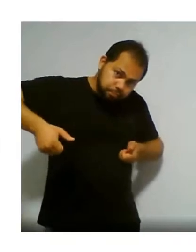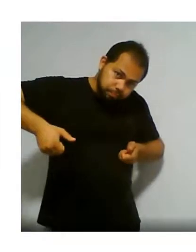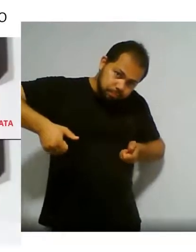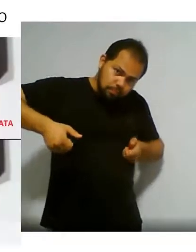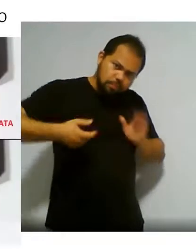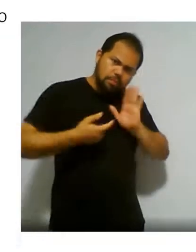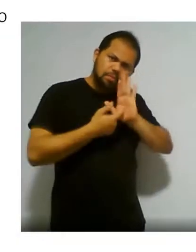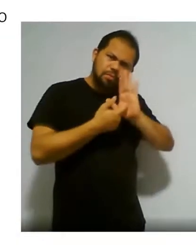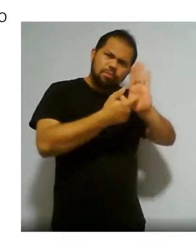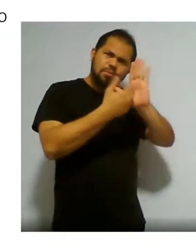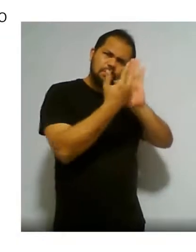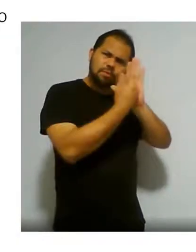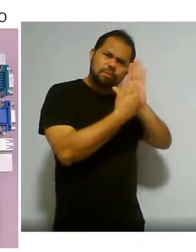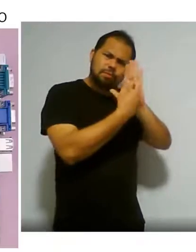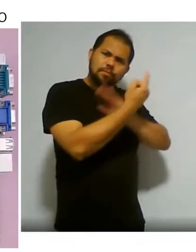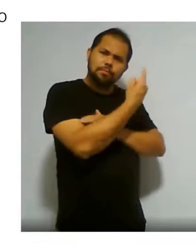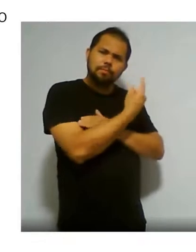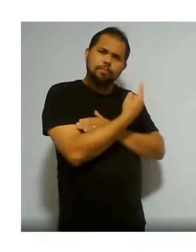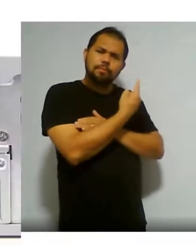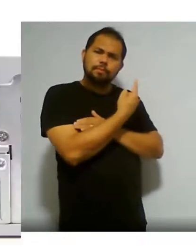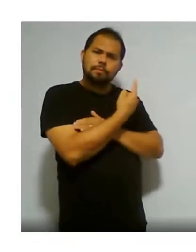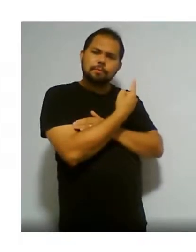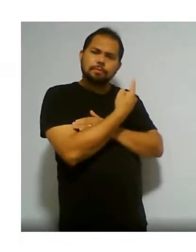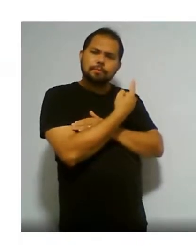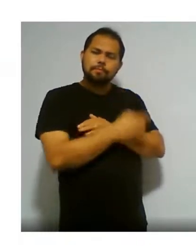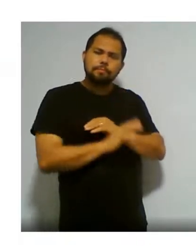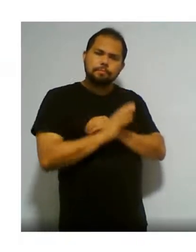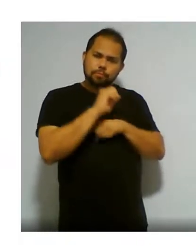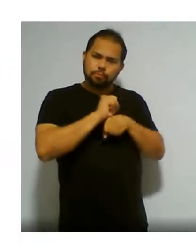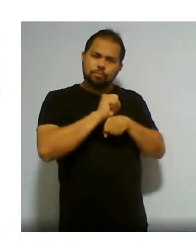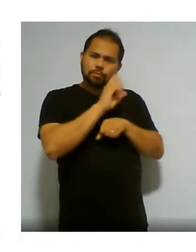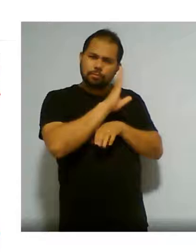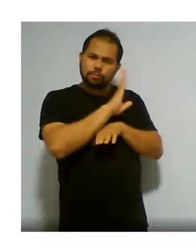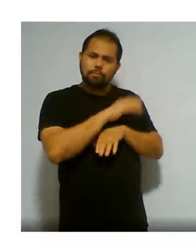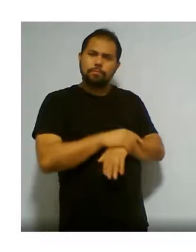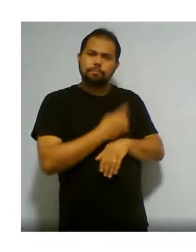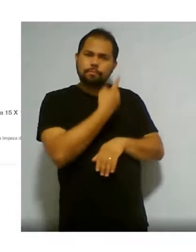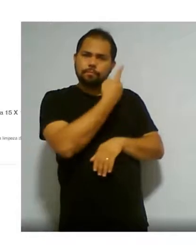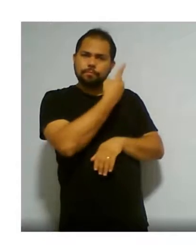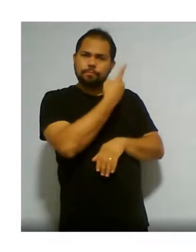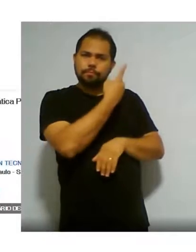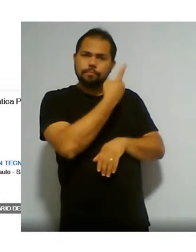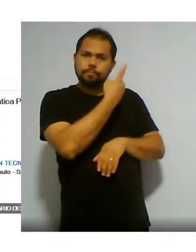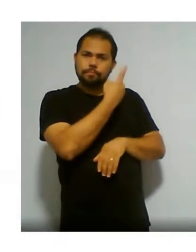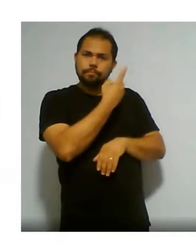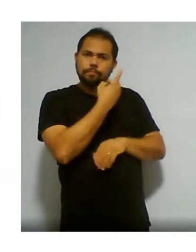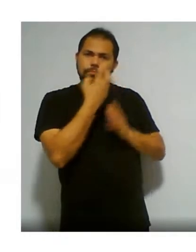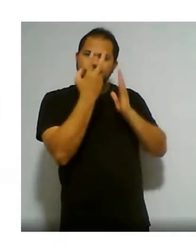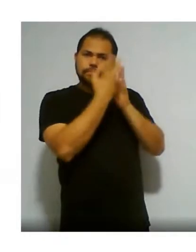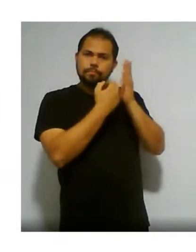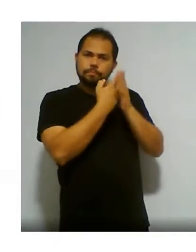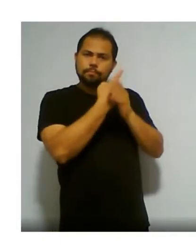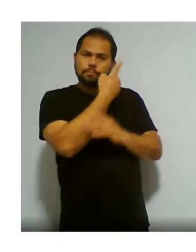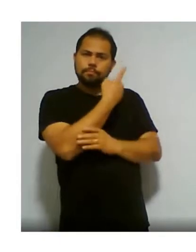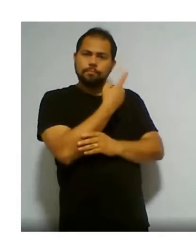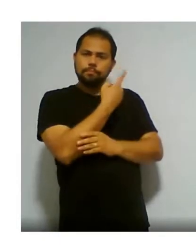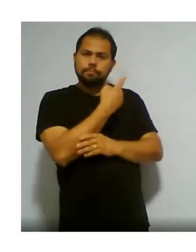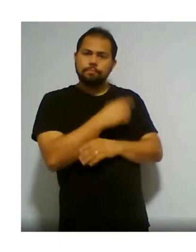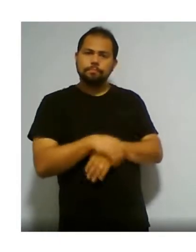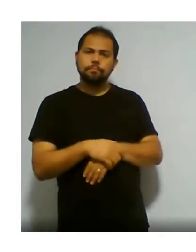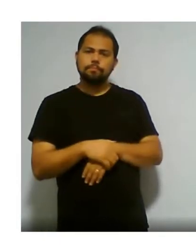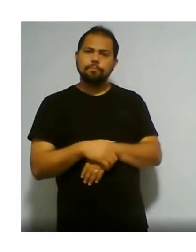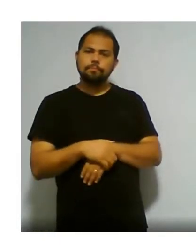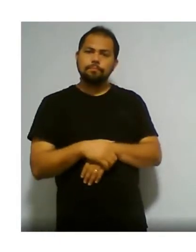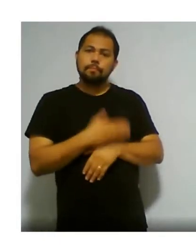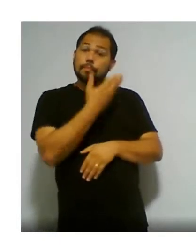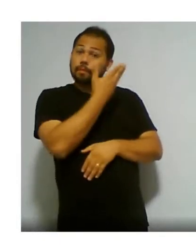para vocês disso acontecendo aqui, uma animação. Deixa eu voltar aqui. Basicamente é o que a gente vai fazer quando a gente for abrir. É isso daí,